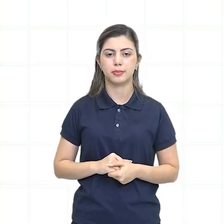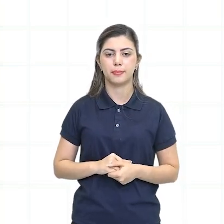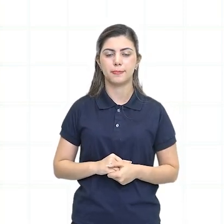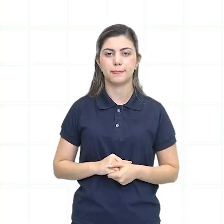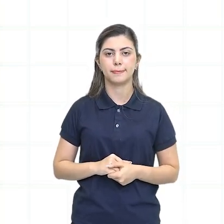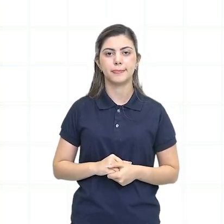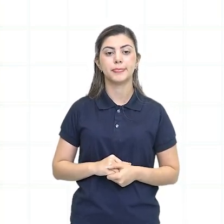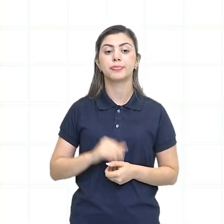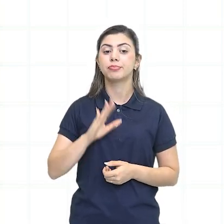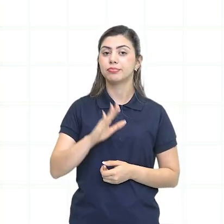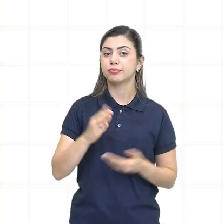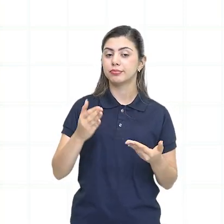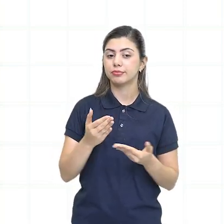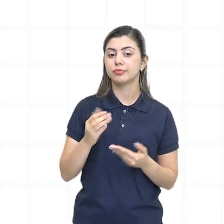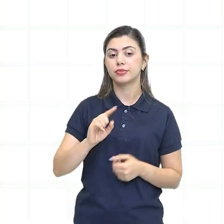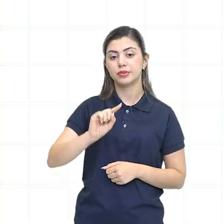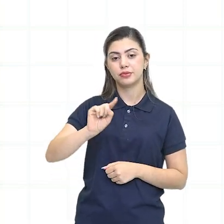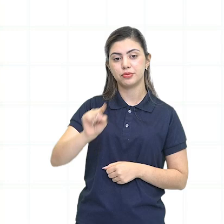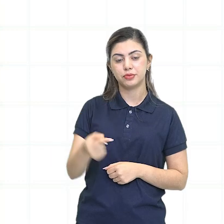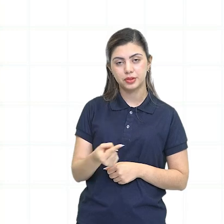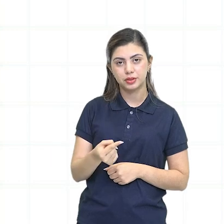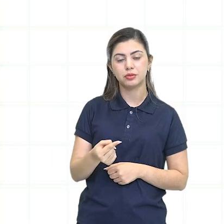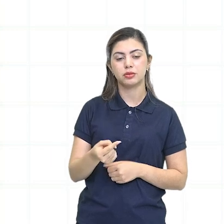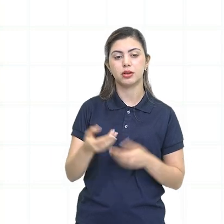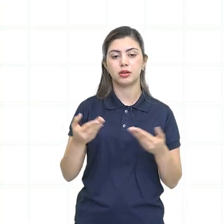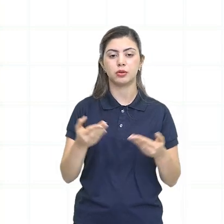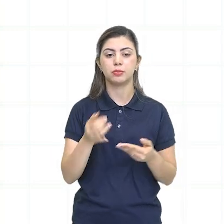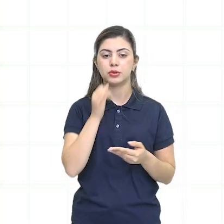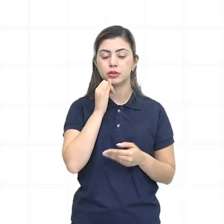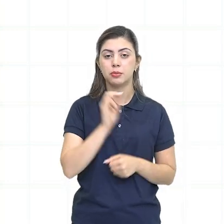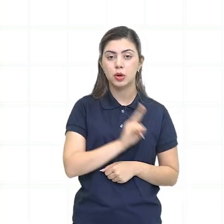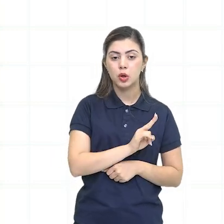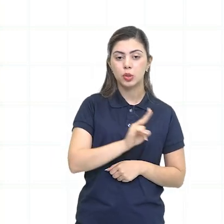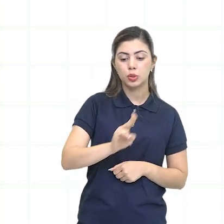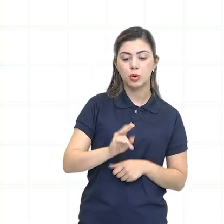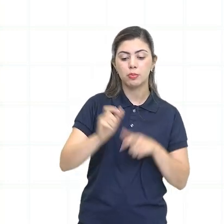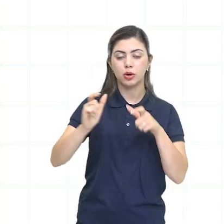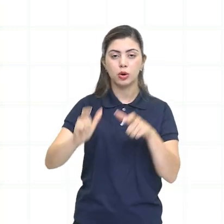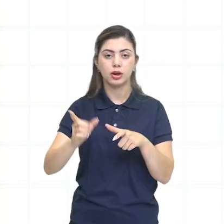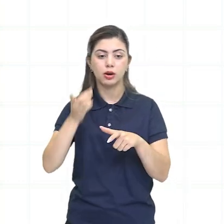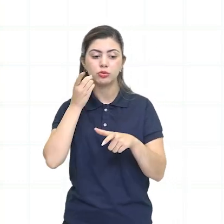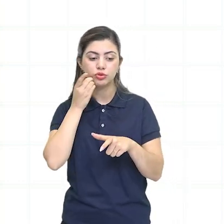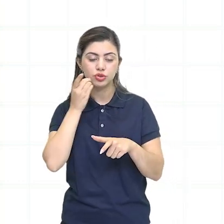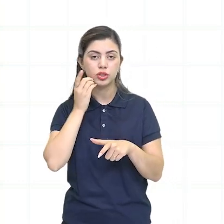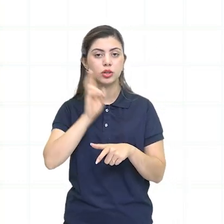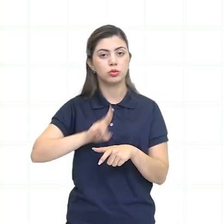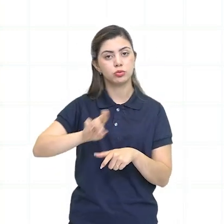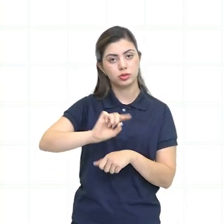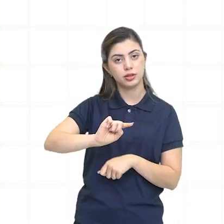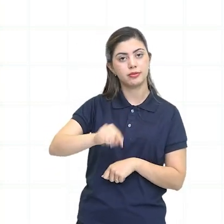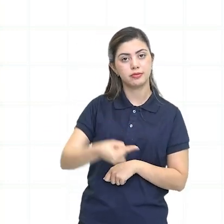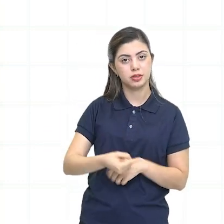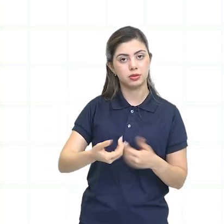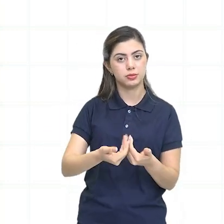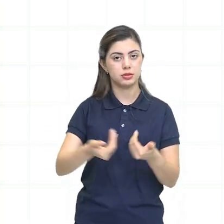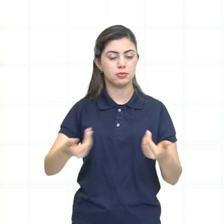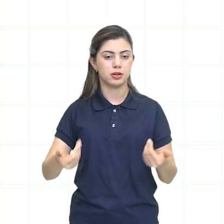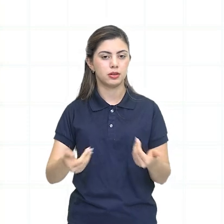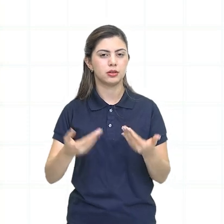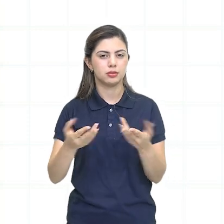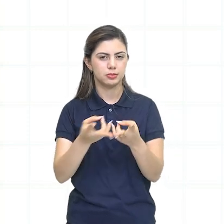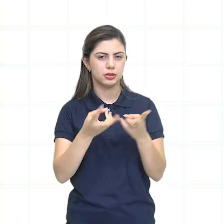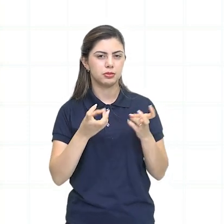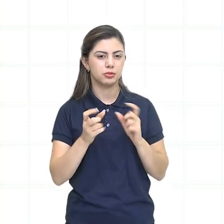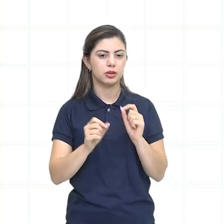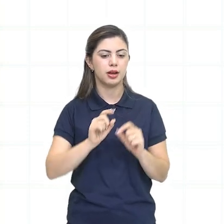Aí, mais a vírgula para separar os nomes dos locais de datas. Você viu que a vírgula, né, diferente dos outros, a